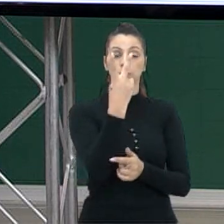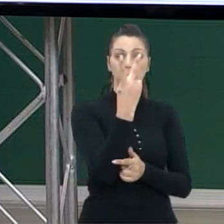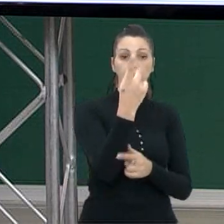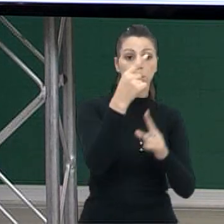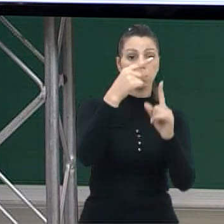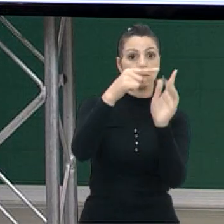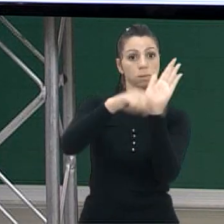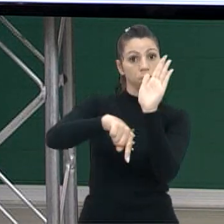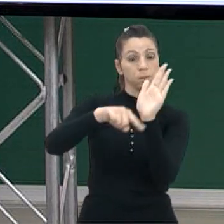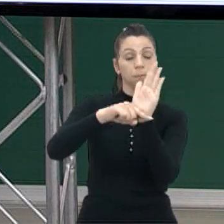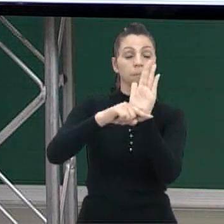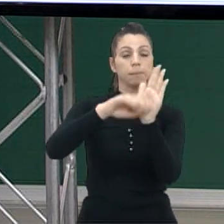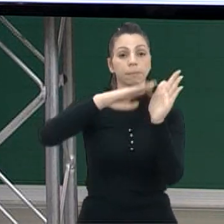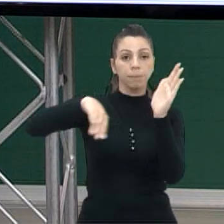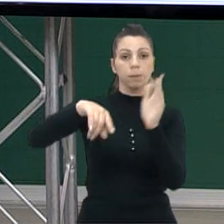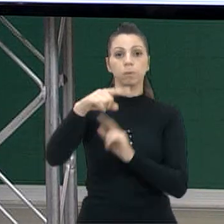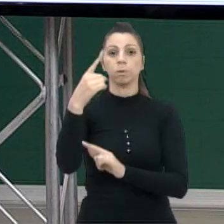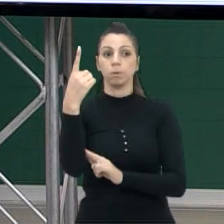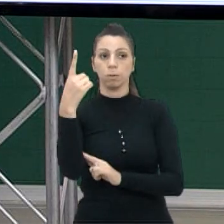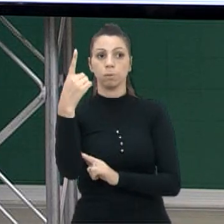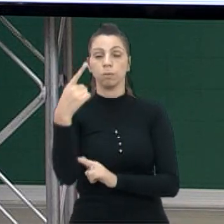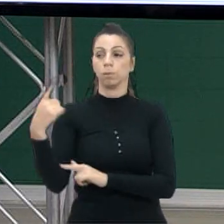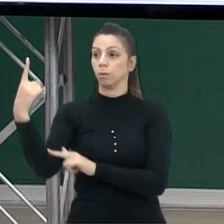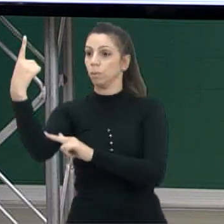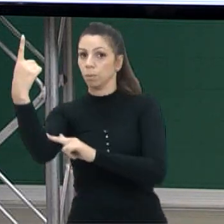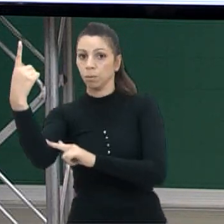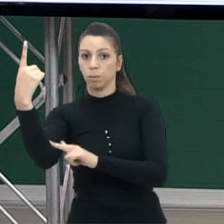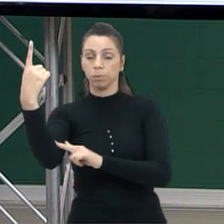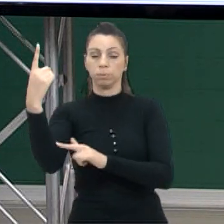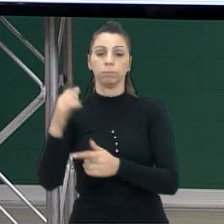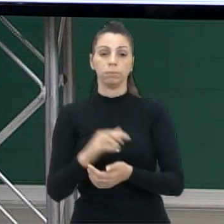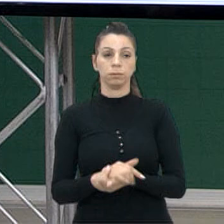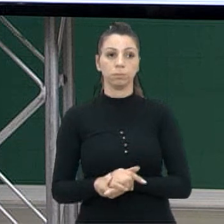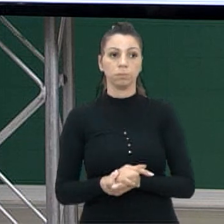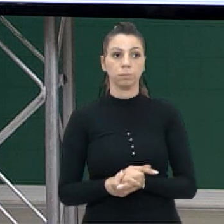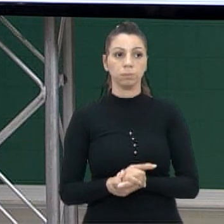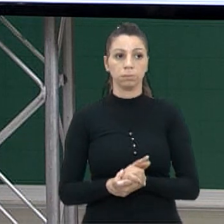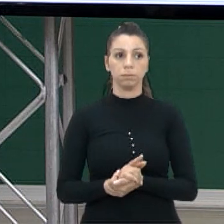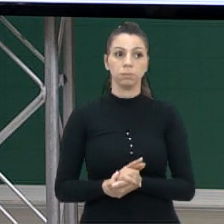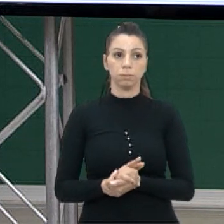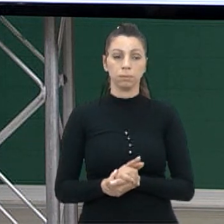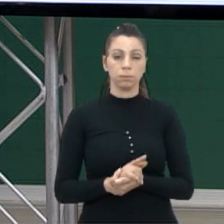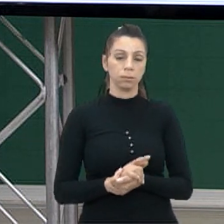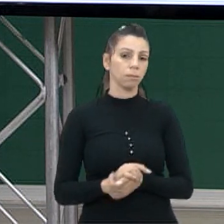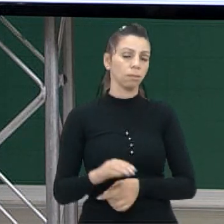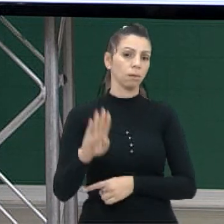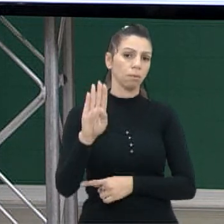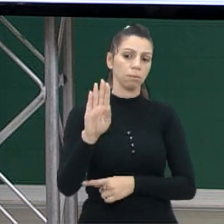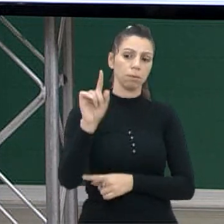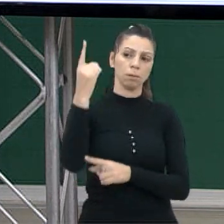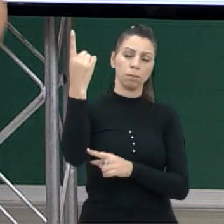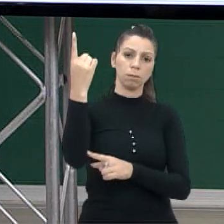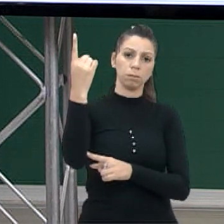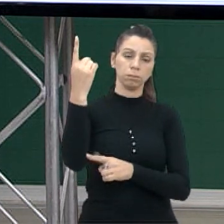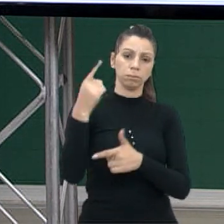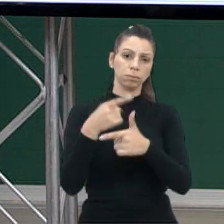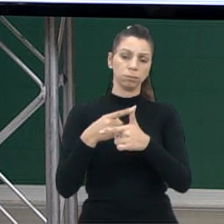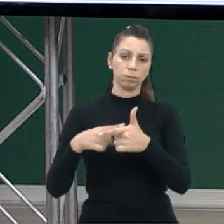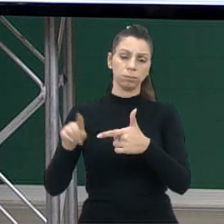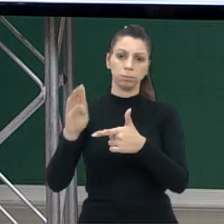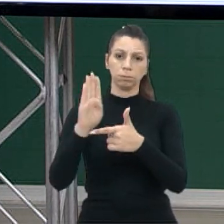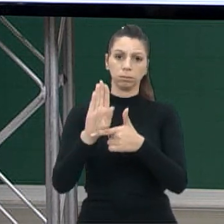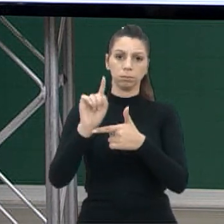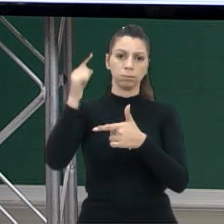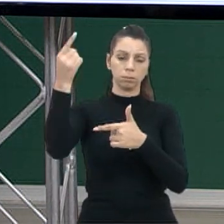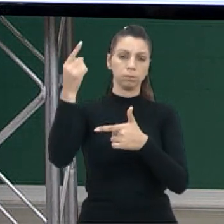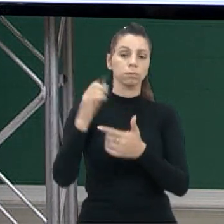1. Portanto, o a aparece sem expoente. Agora, vou dar uma olhada no b. b elevado a 1 dividido por b elevado a